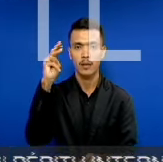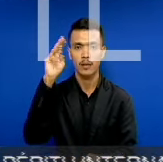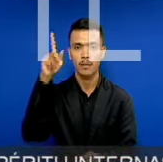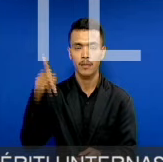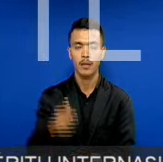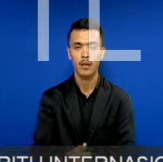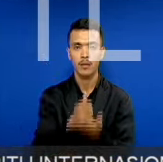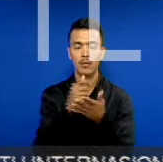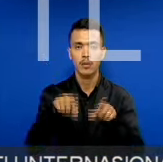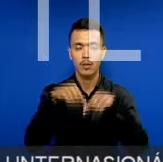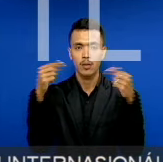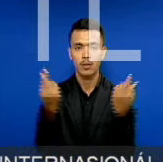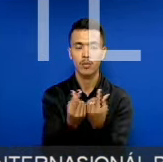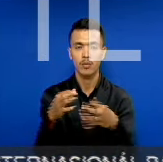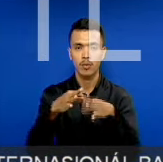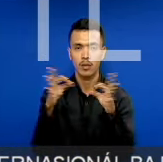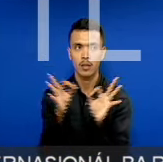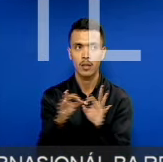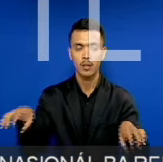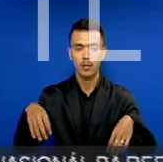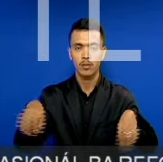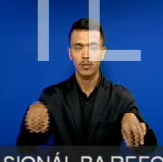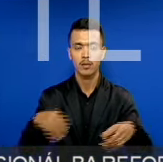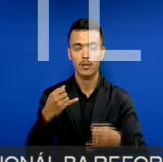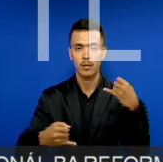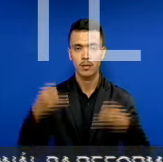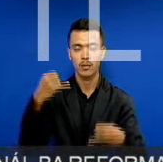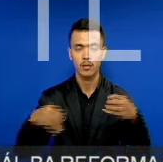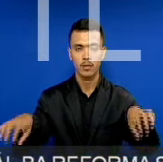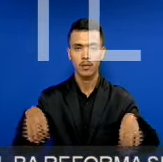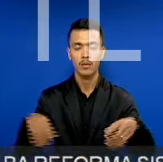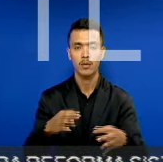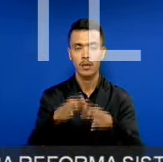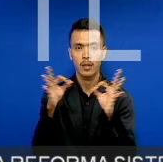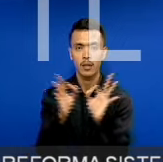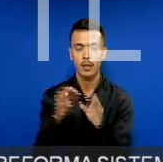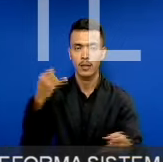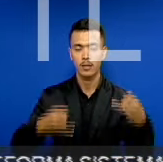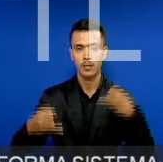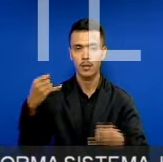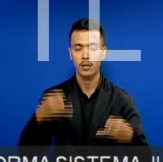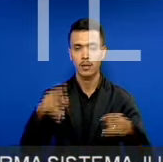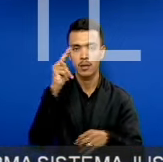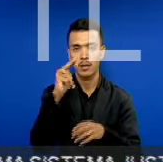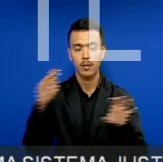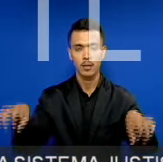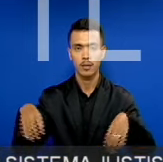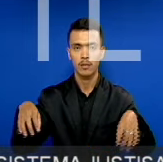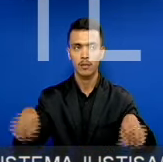Grupo Trabalho Reforma Setor Justiça Nia Serviço, onde bele a dia dia que lhe Setor Justiça Nia Serviço e a